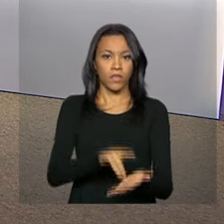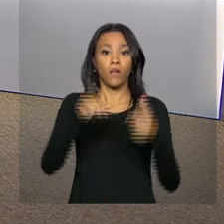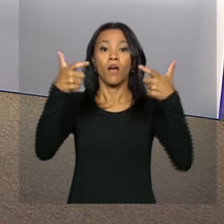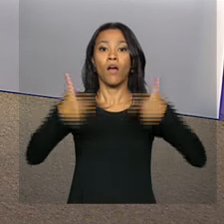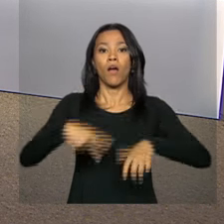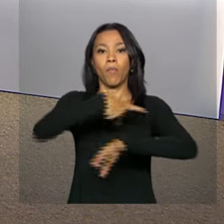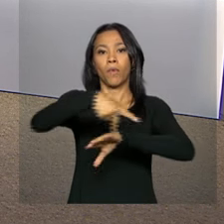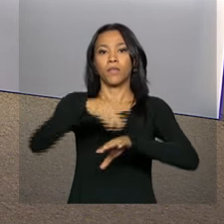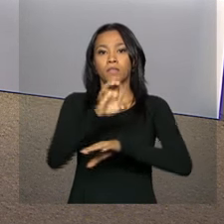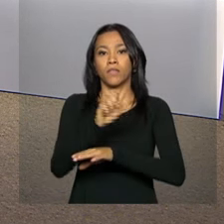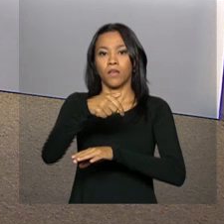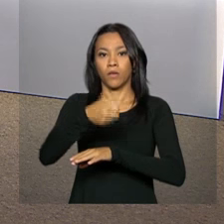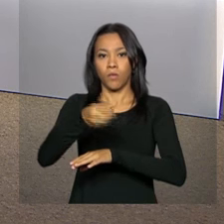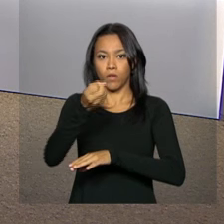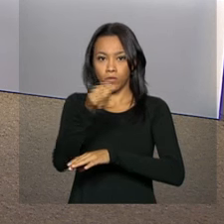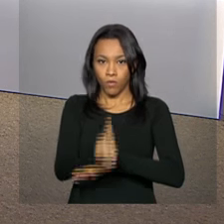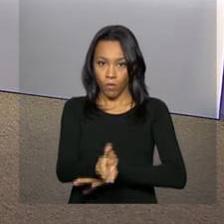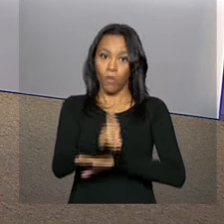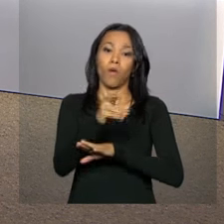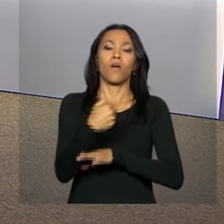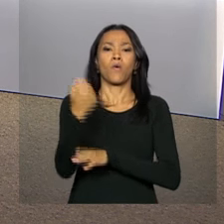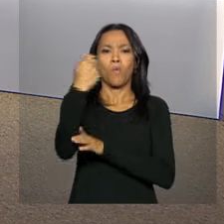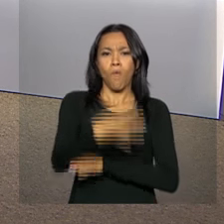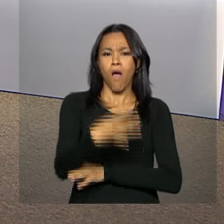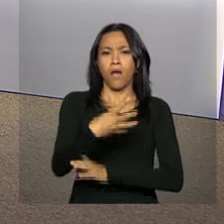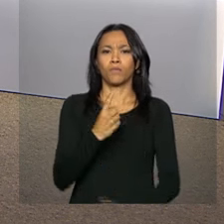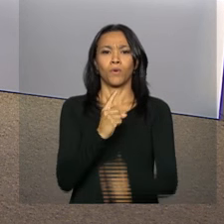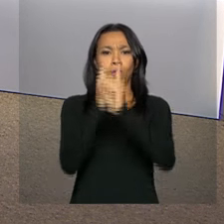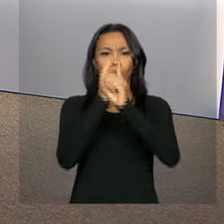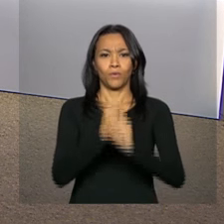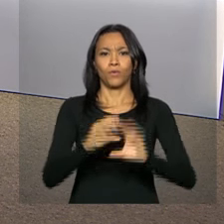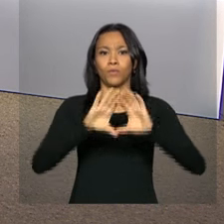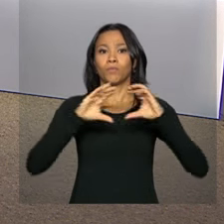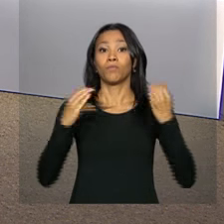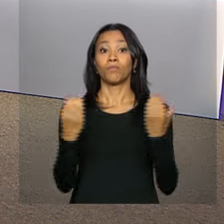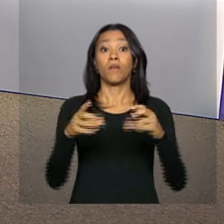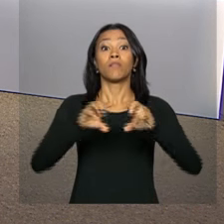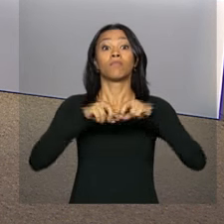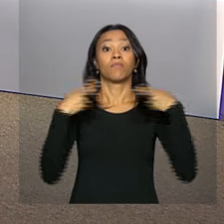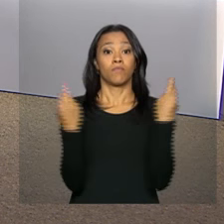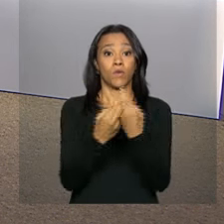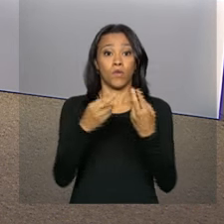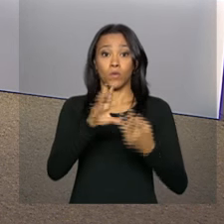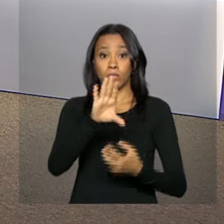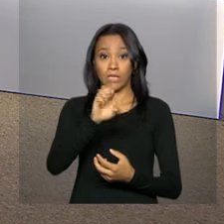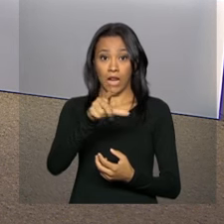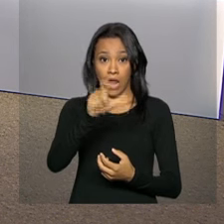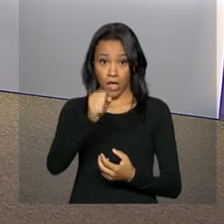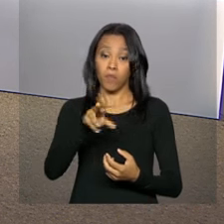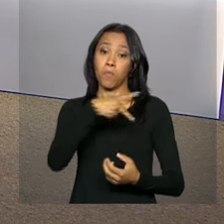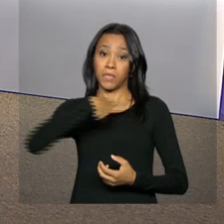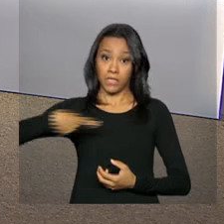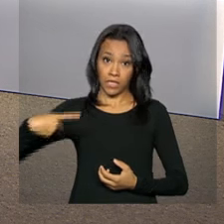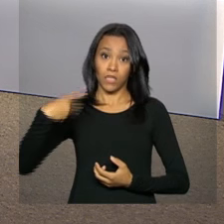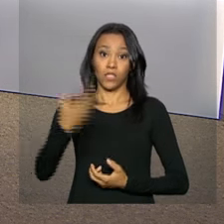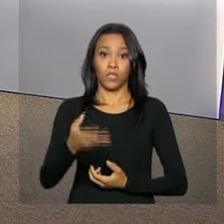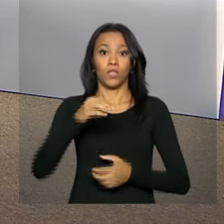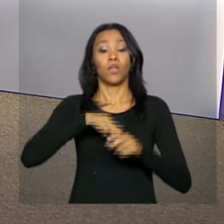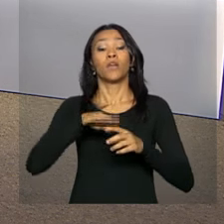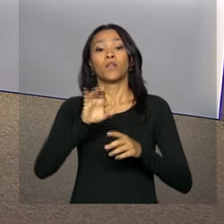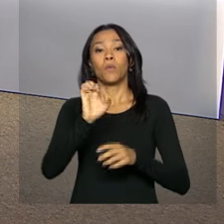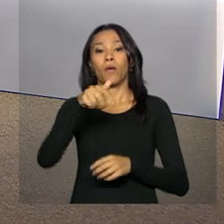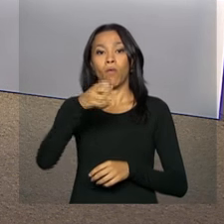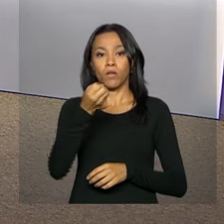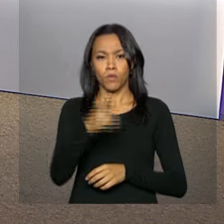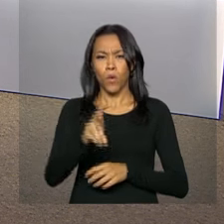Equador além de participar da quarta Cúpula da celac ela vai se reunir com o presidente do Equador Rafael Correia para discutir